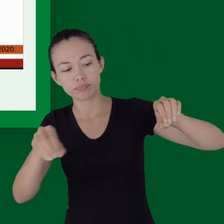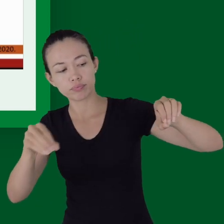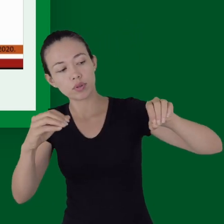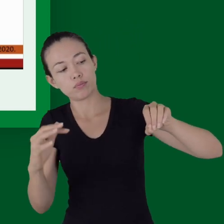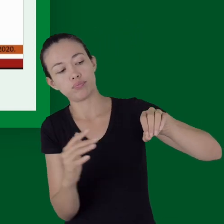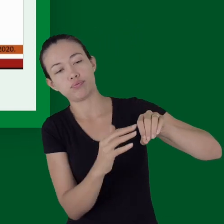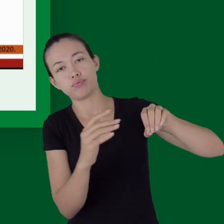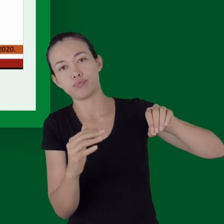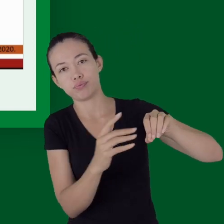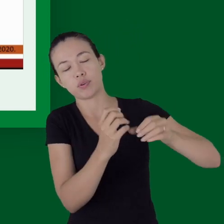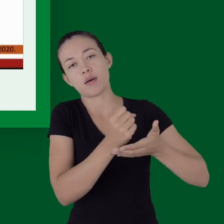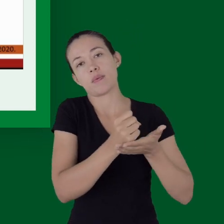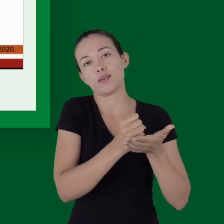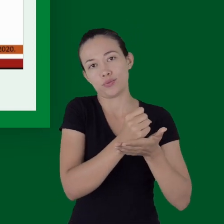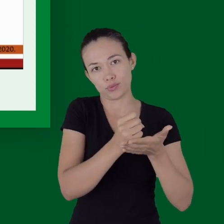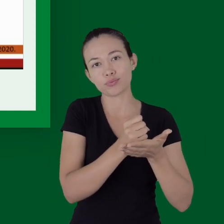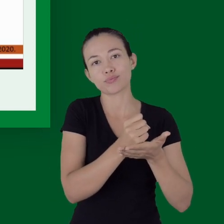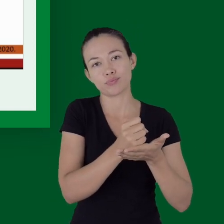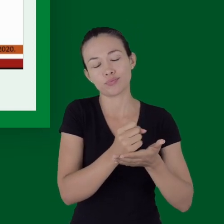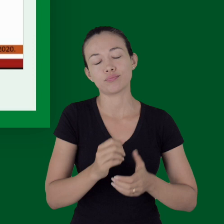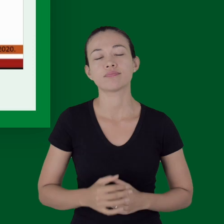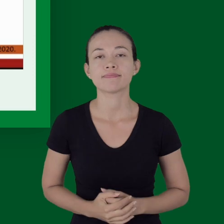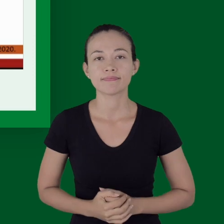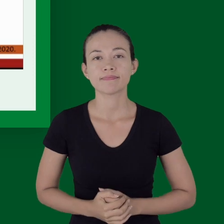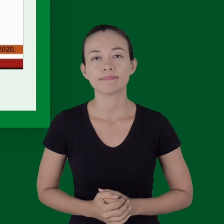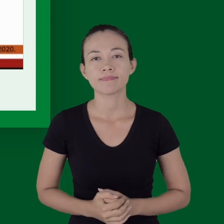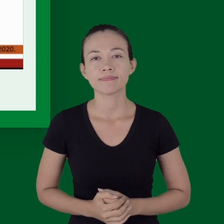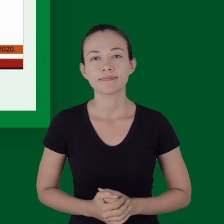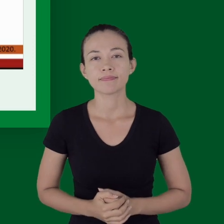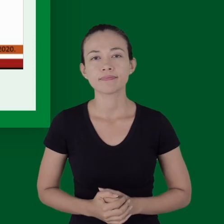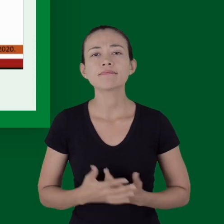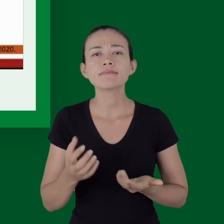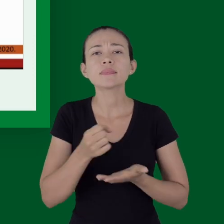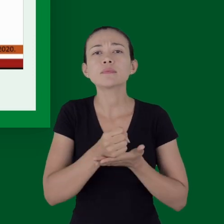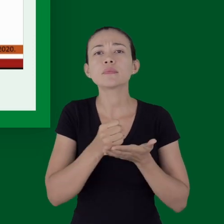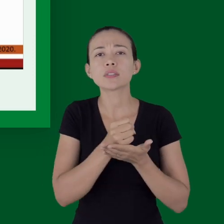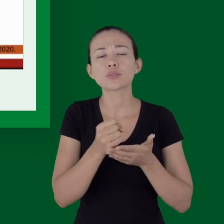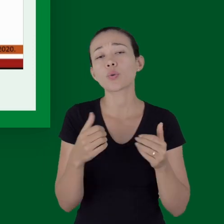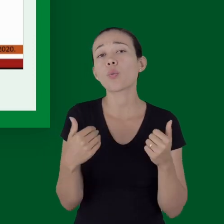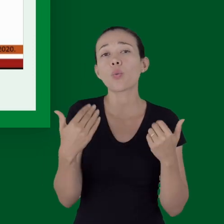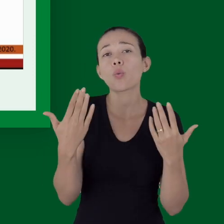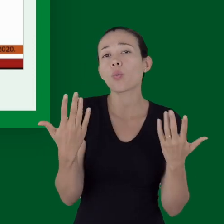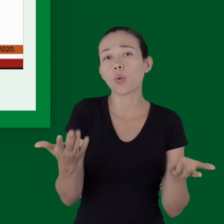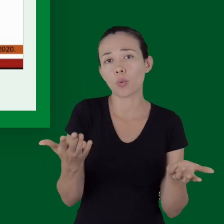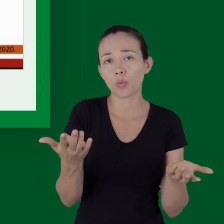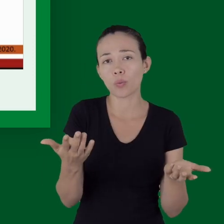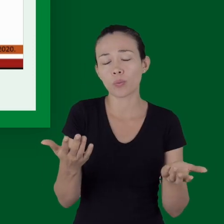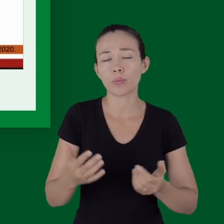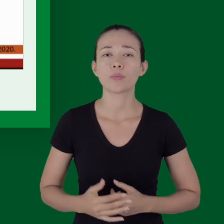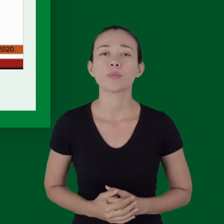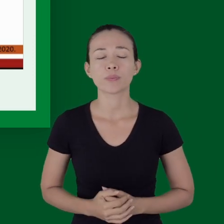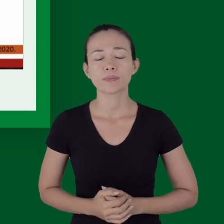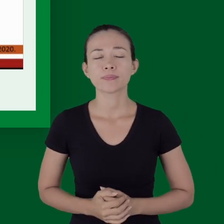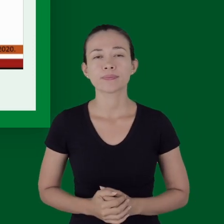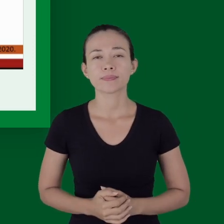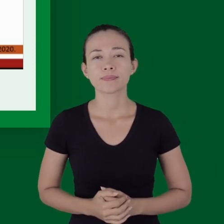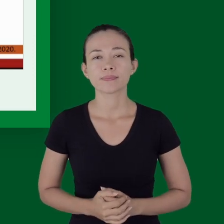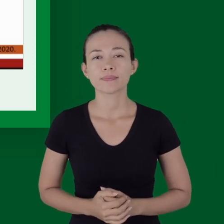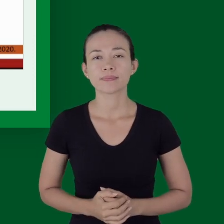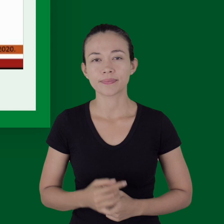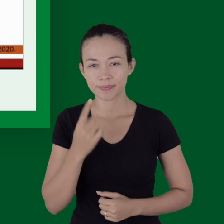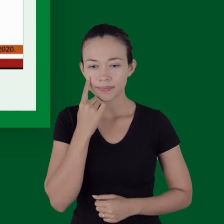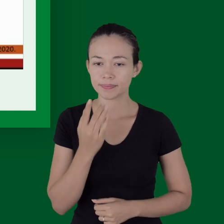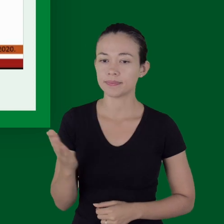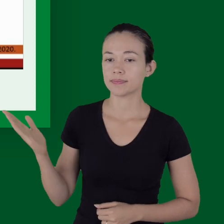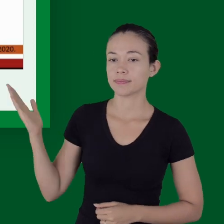equipe conseguir o acesso venoso. E aí, as drogas que a gente pode fazer como ponte pelo tubo até